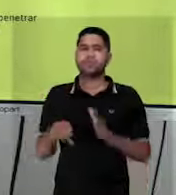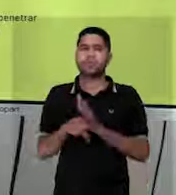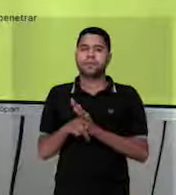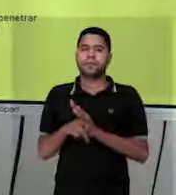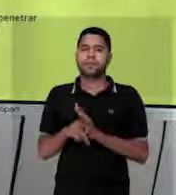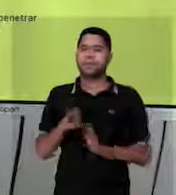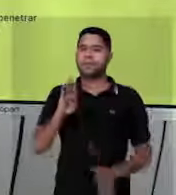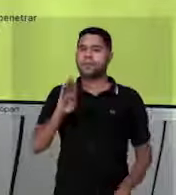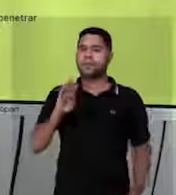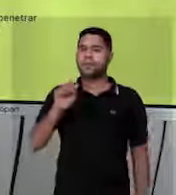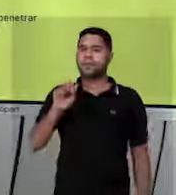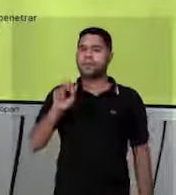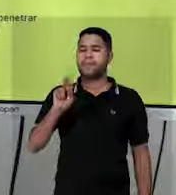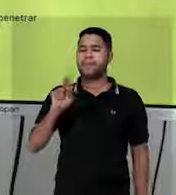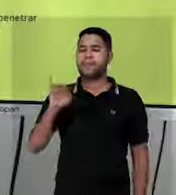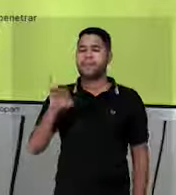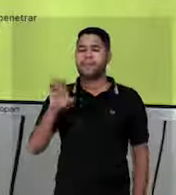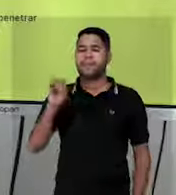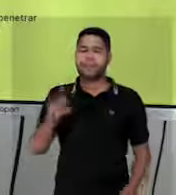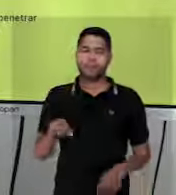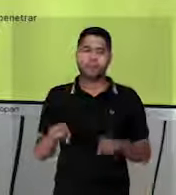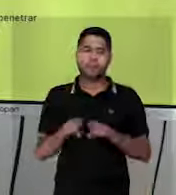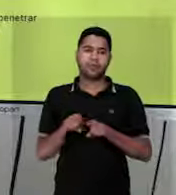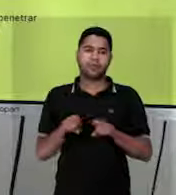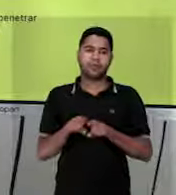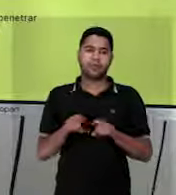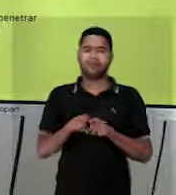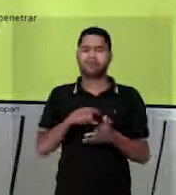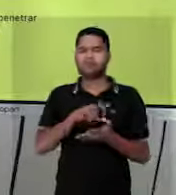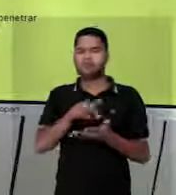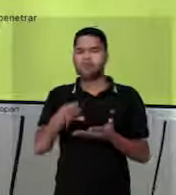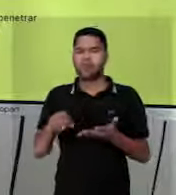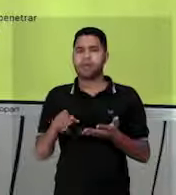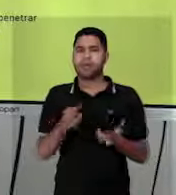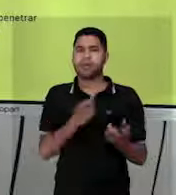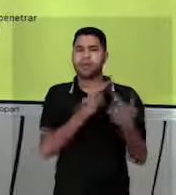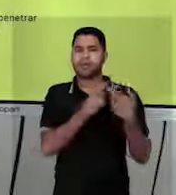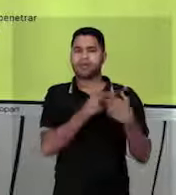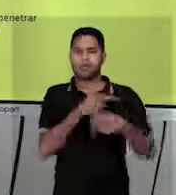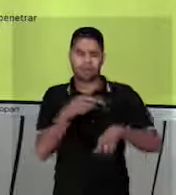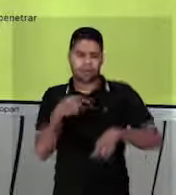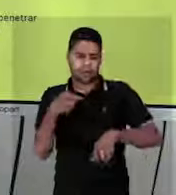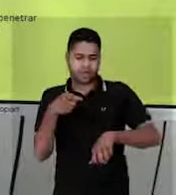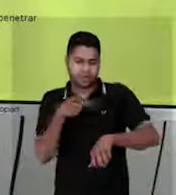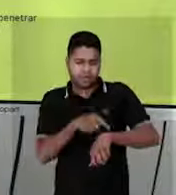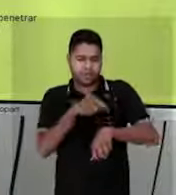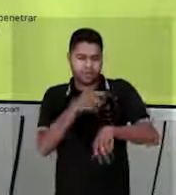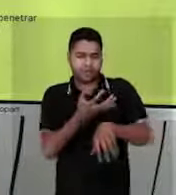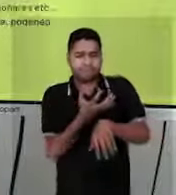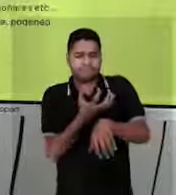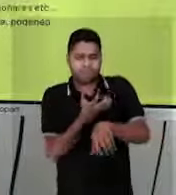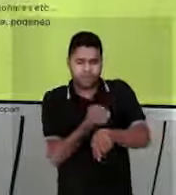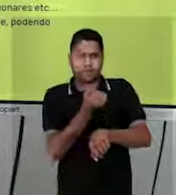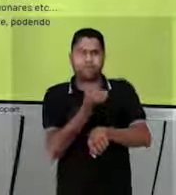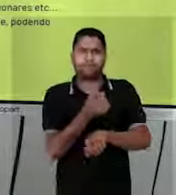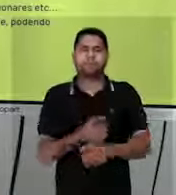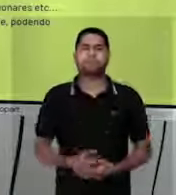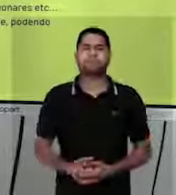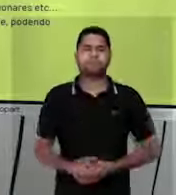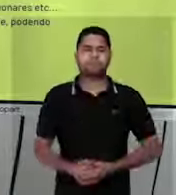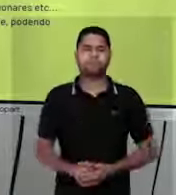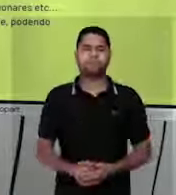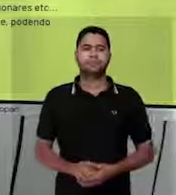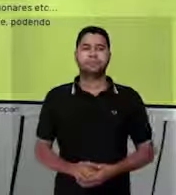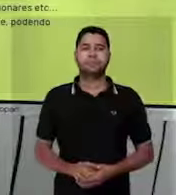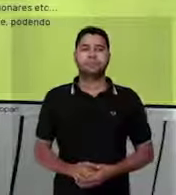da leishmaniose, com o flebotomínio, que vai ser responsável por transmitir para a gente essa doença.